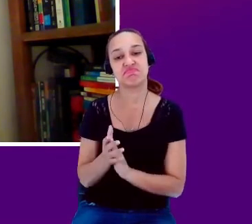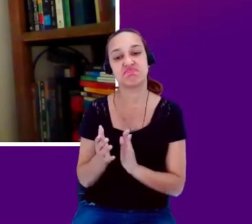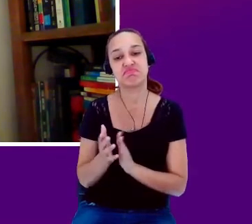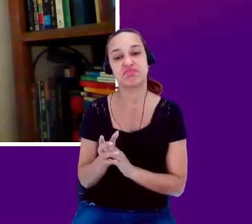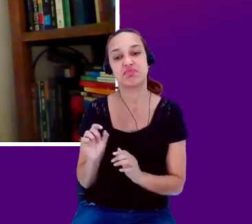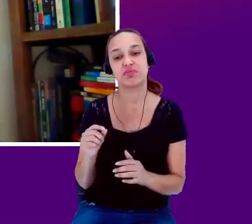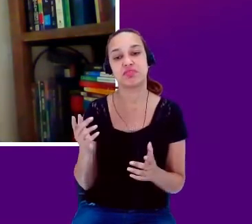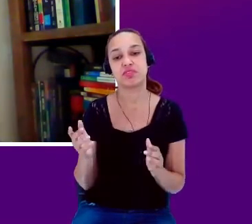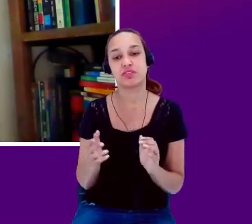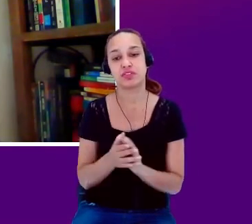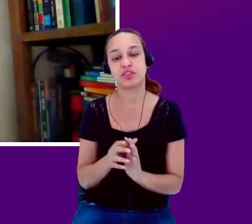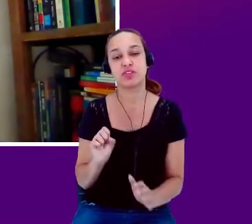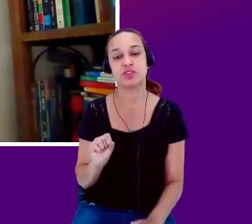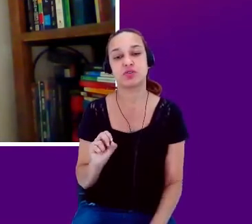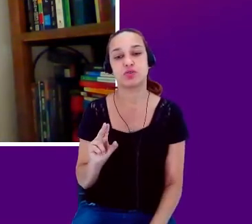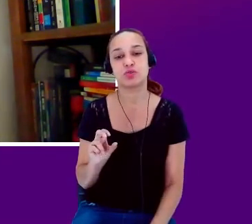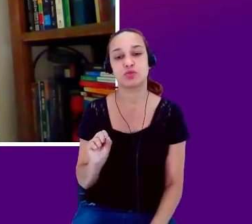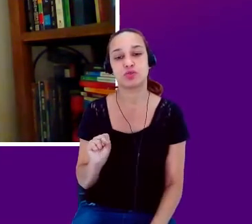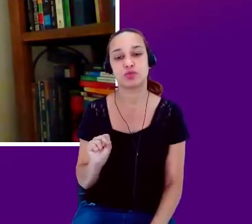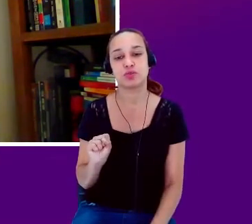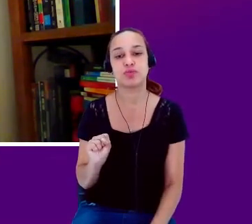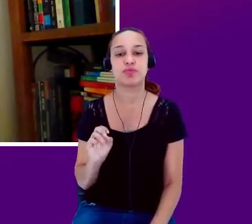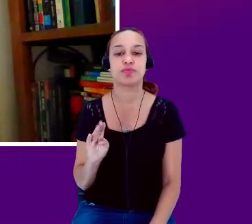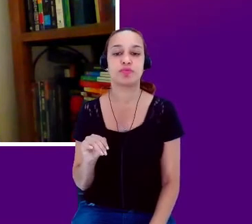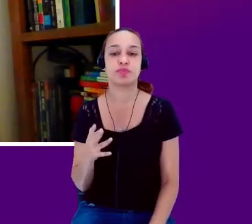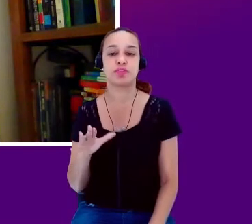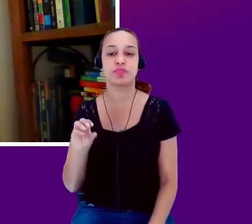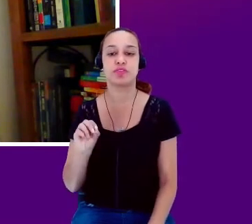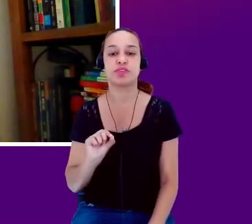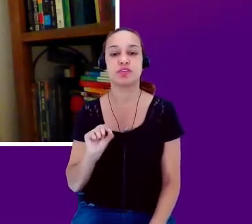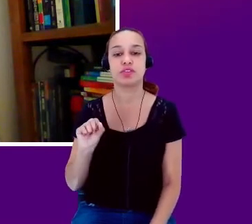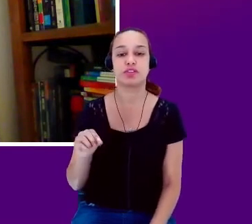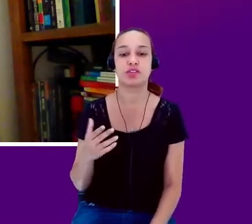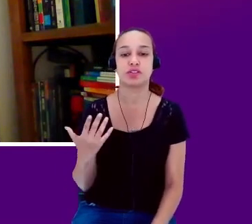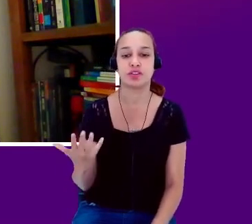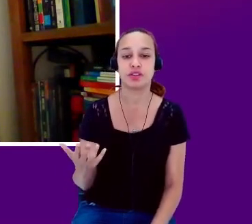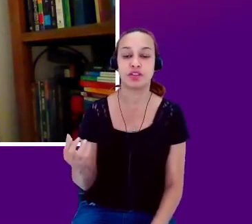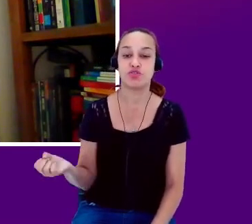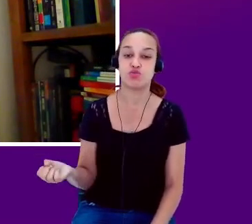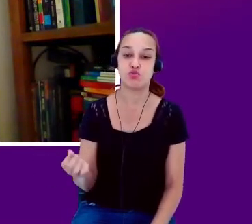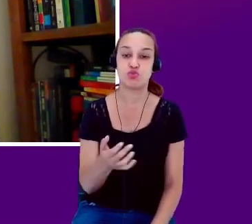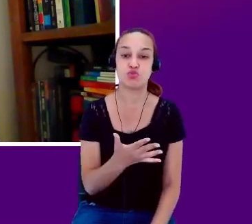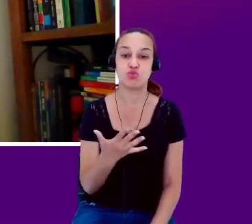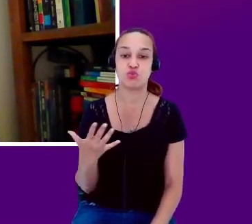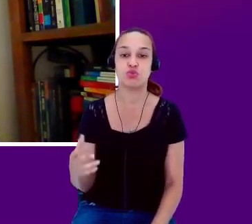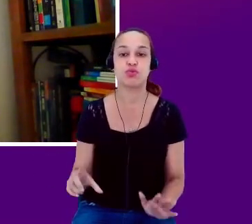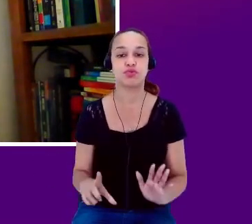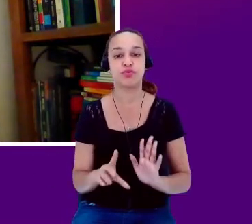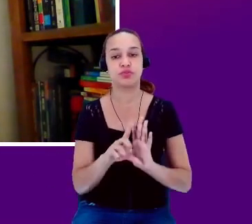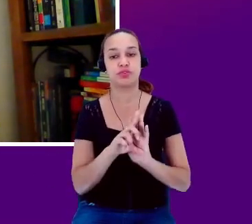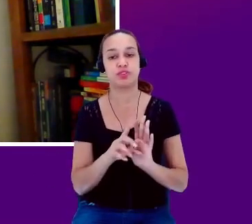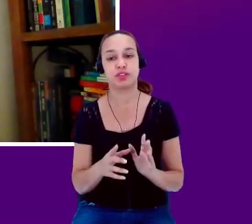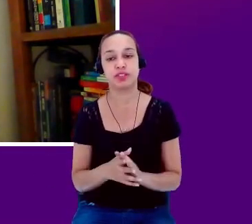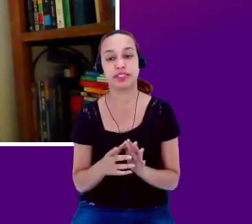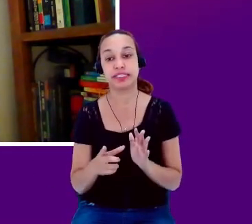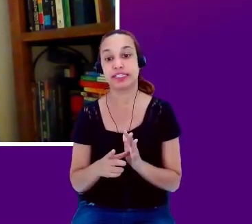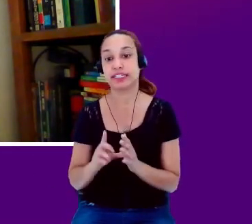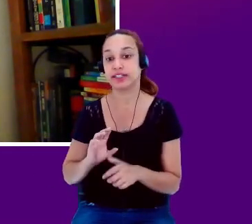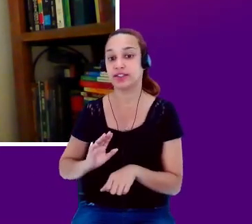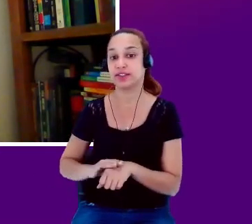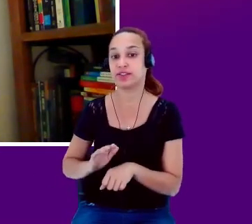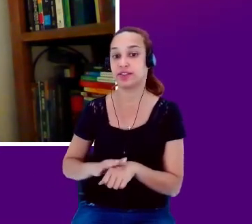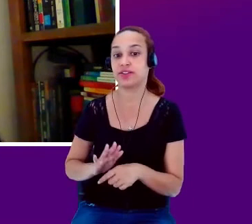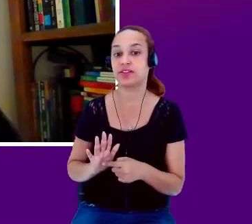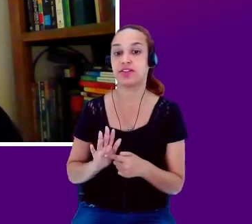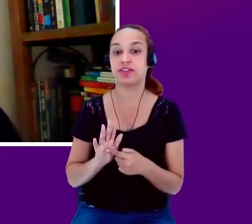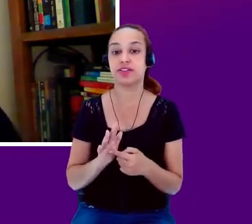de subsídios. Eu acho que é uma forma de regulação muito moderna, né, onde antes mesmo de produzir uma